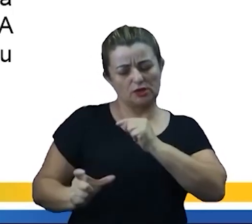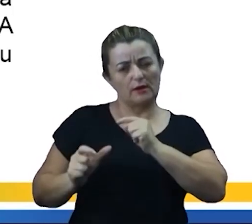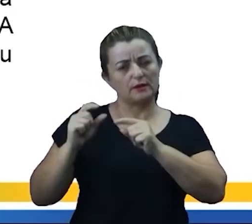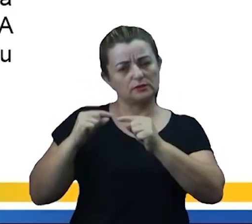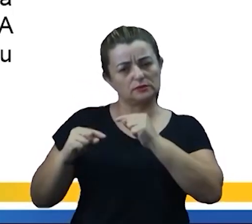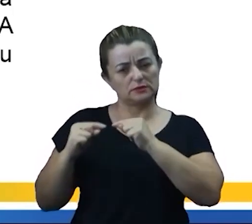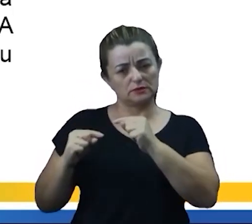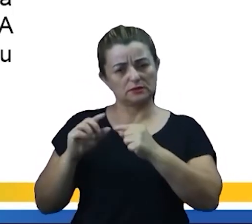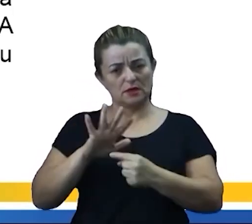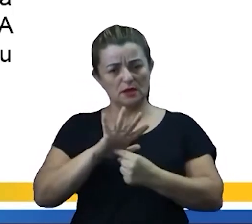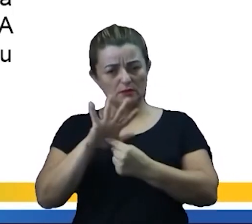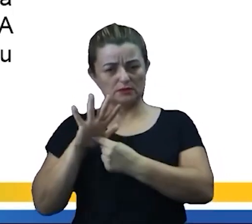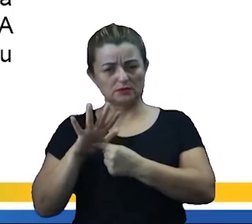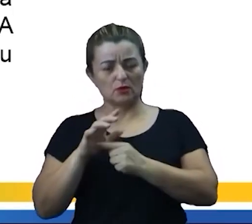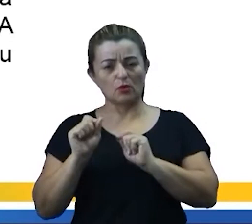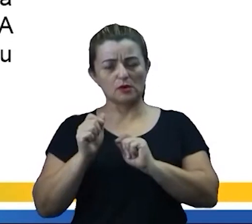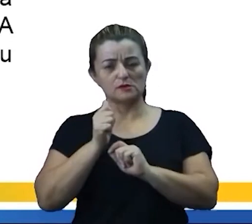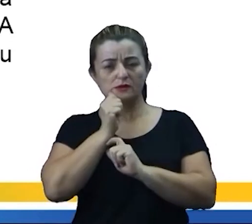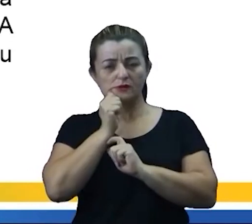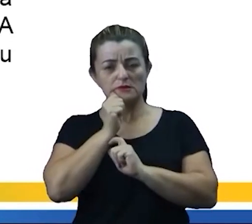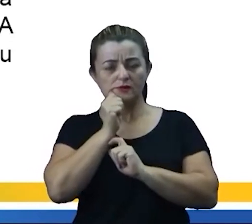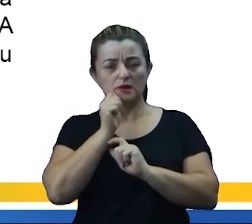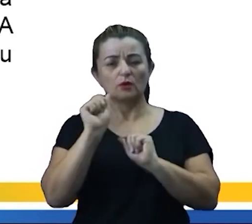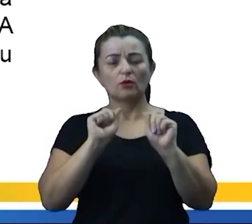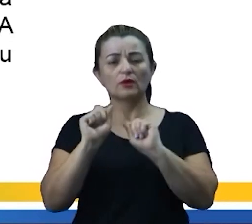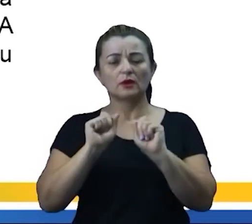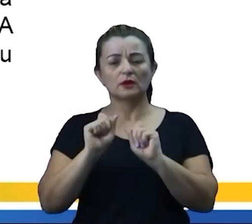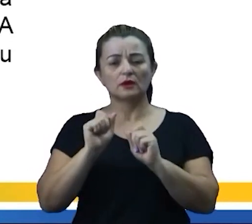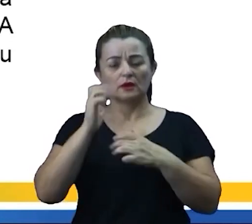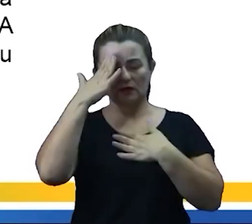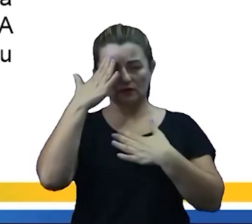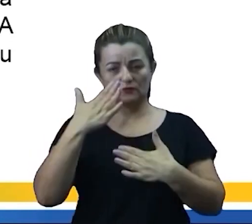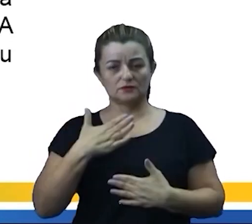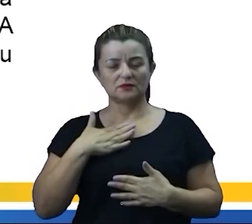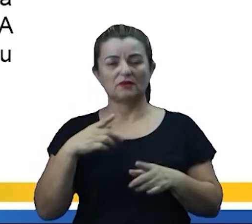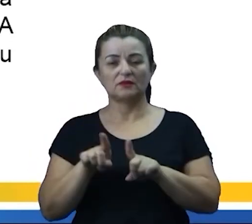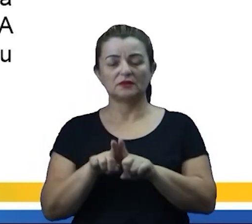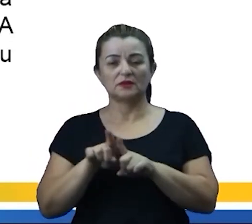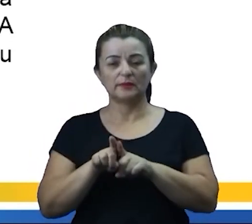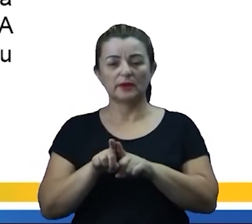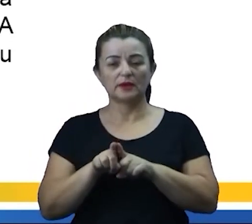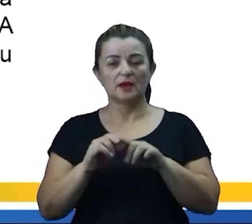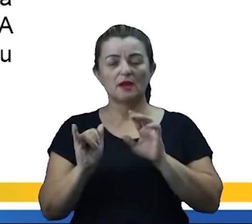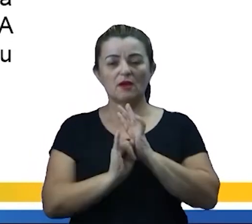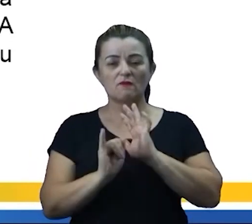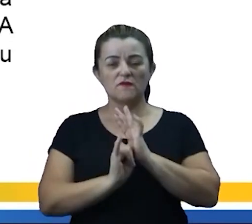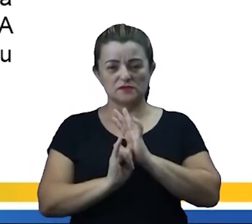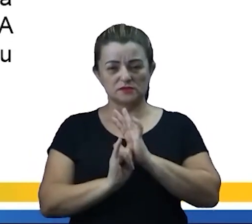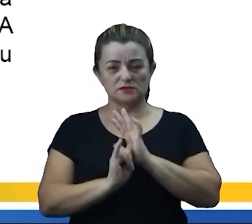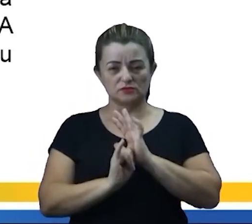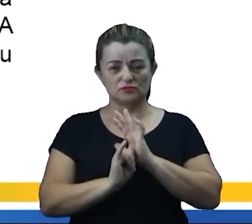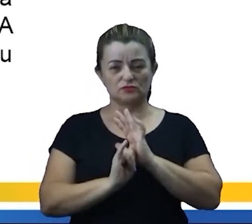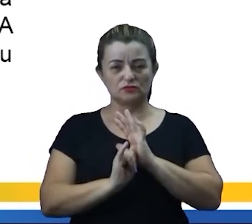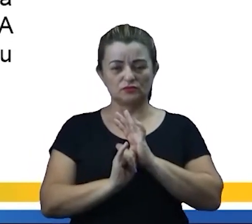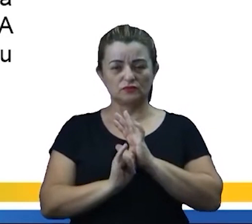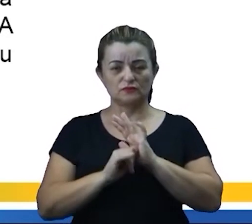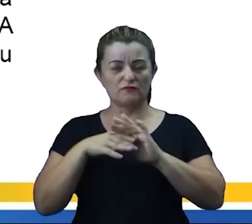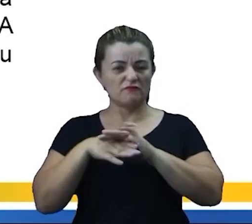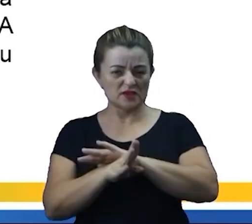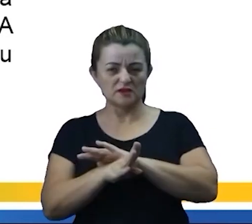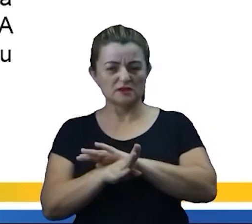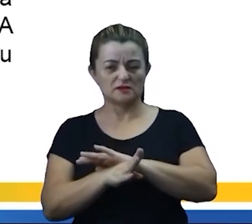algumas imperfeições e defeitos físicos e alguns vícios considerados repulsivos, como a ganância por dinheiro e a